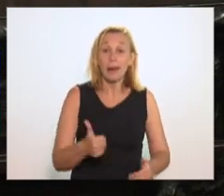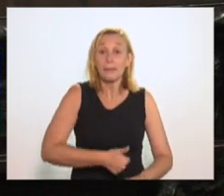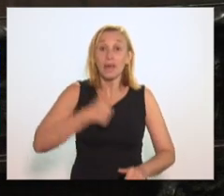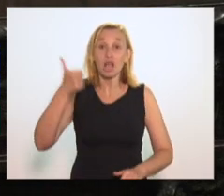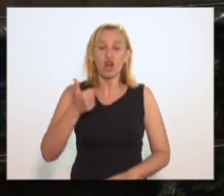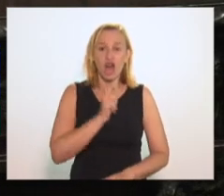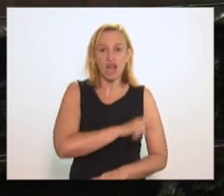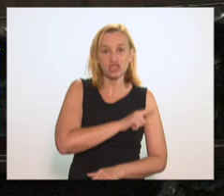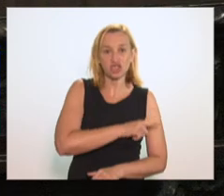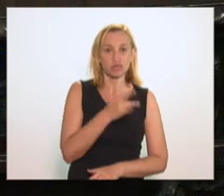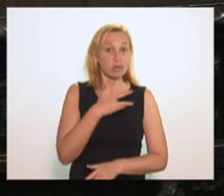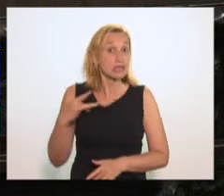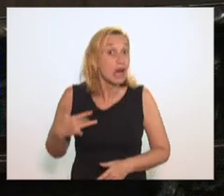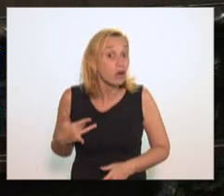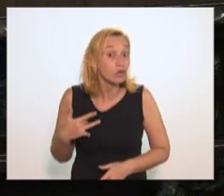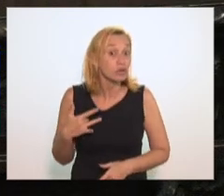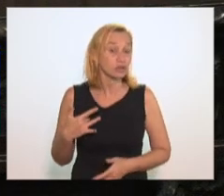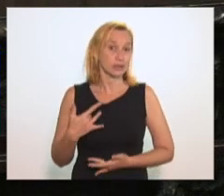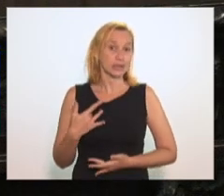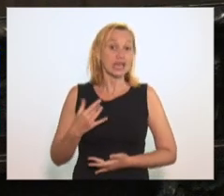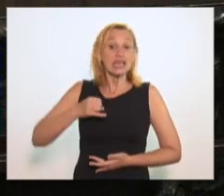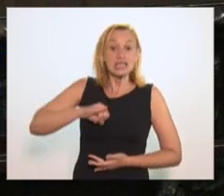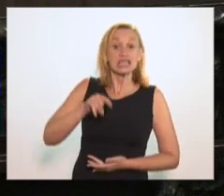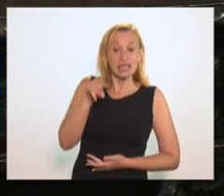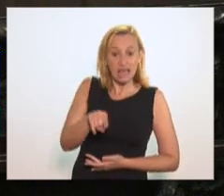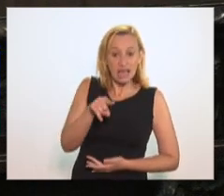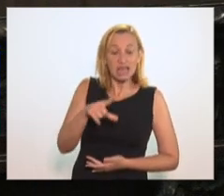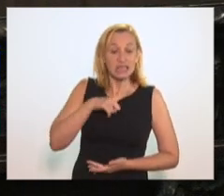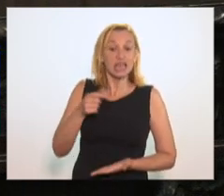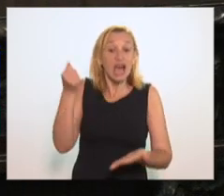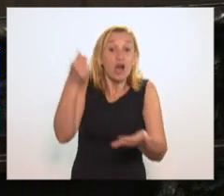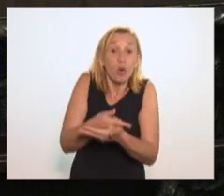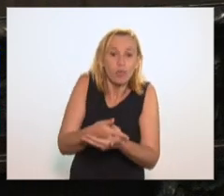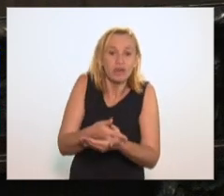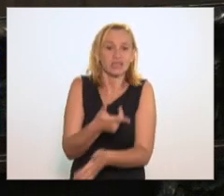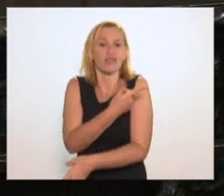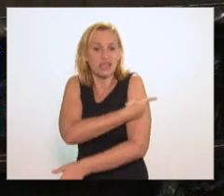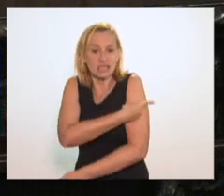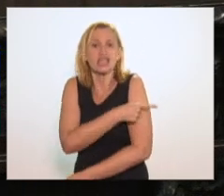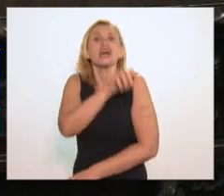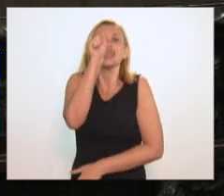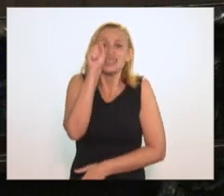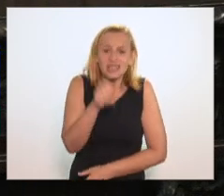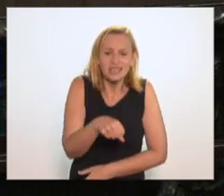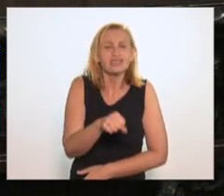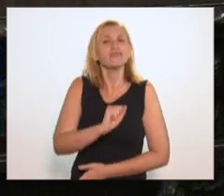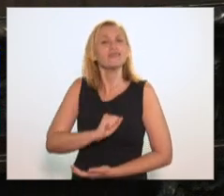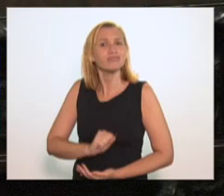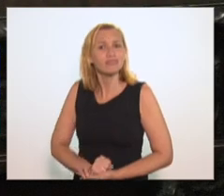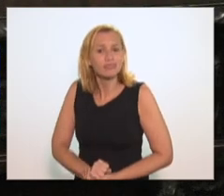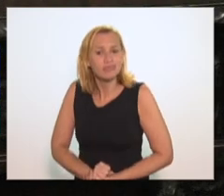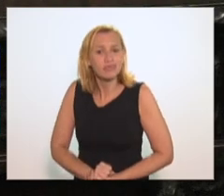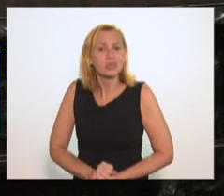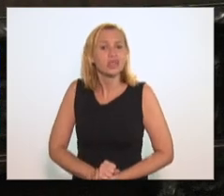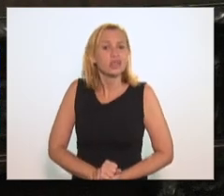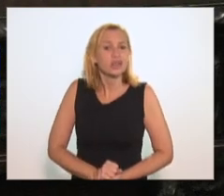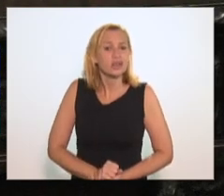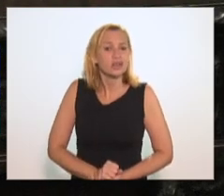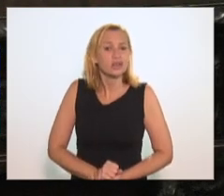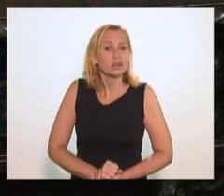saúde pública e se nela está incluída a compra de vacinas é um